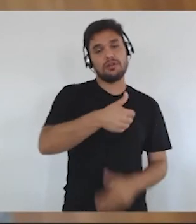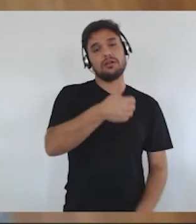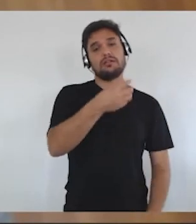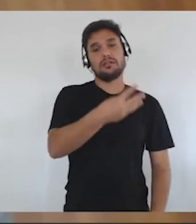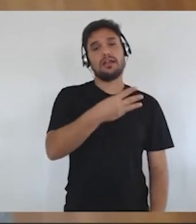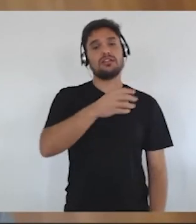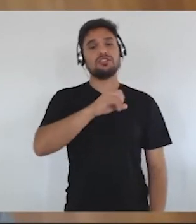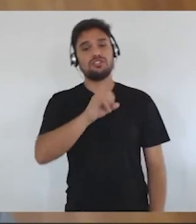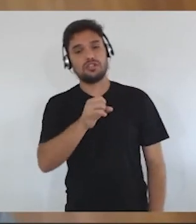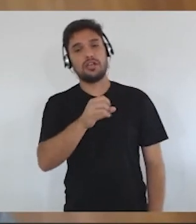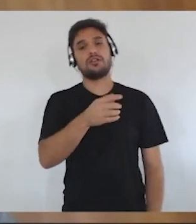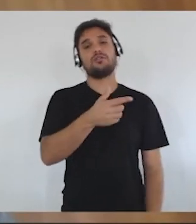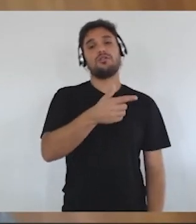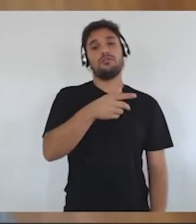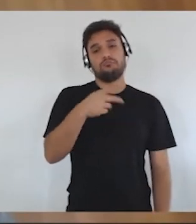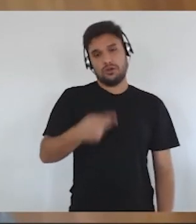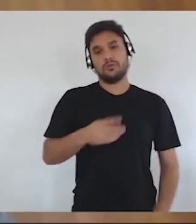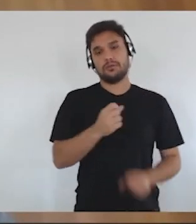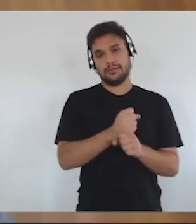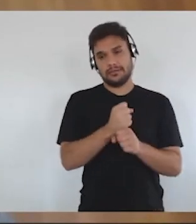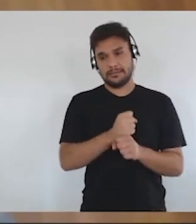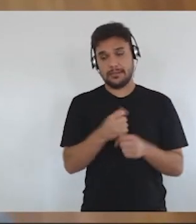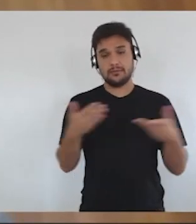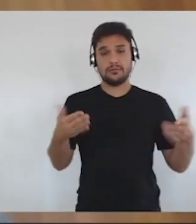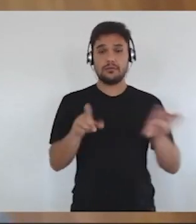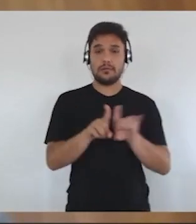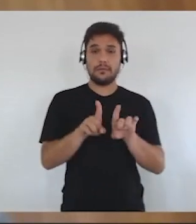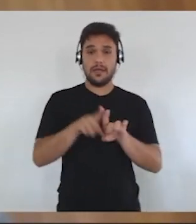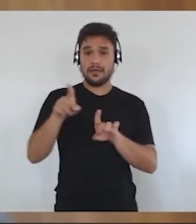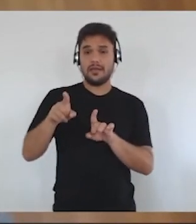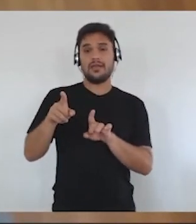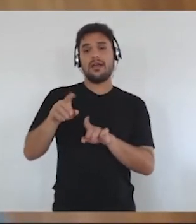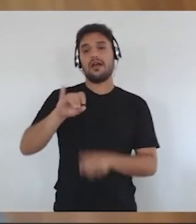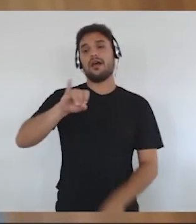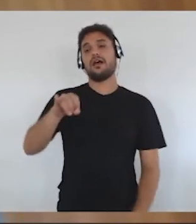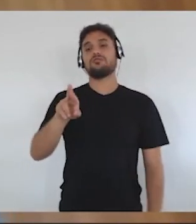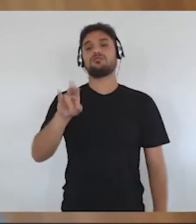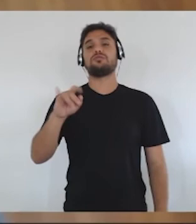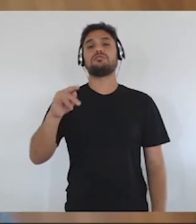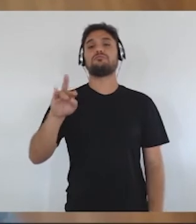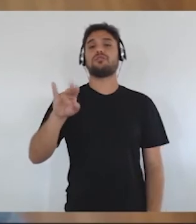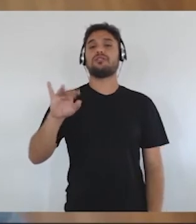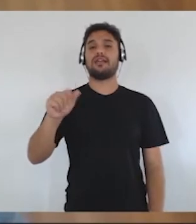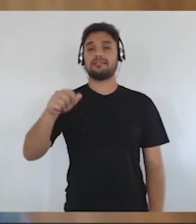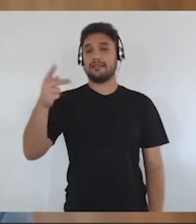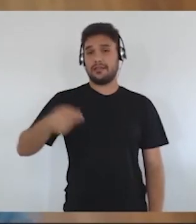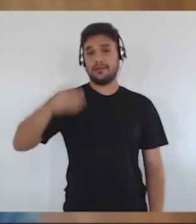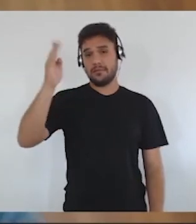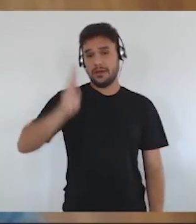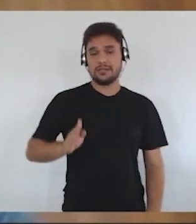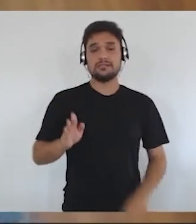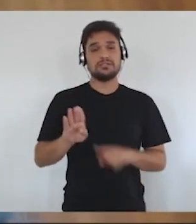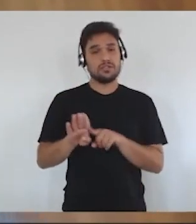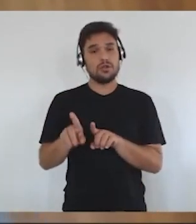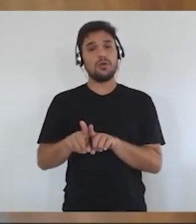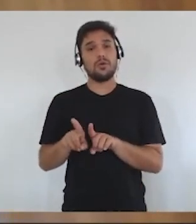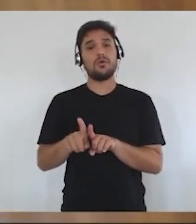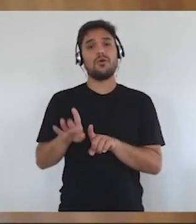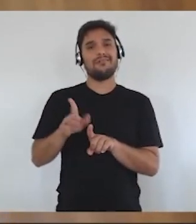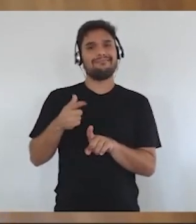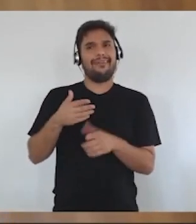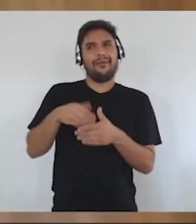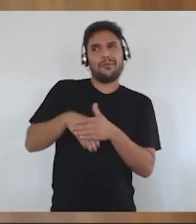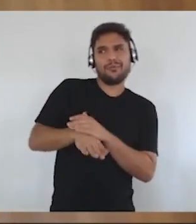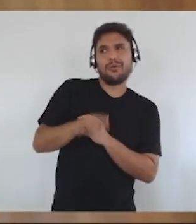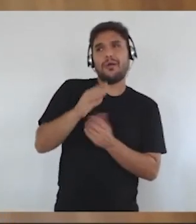desse ano. Agora, cabe à jurisprudência do país assimilar essa nova lei. Infelizmente, o Brasil tem essa cultura de lei que pega e lei